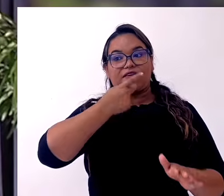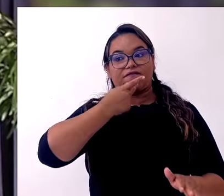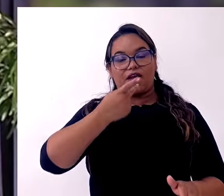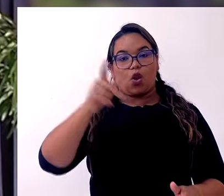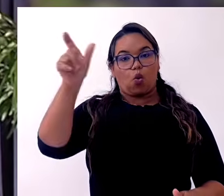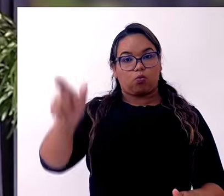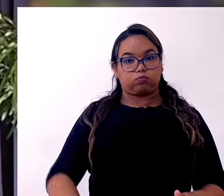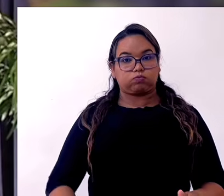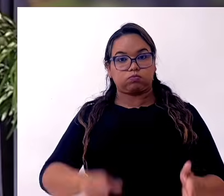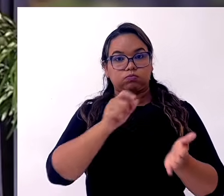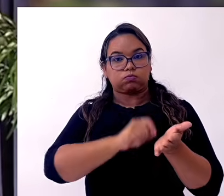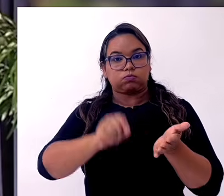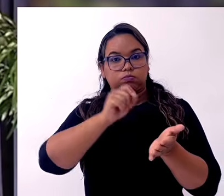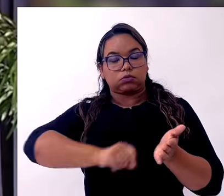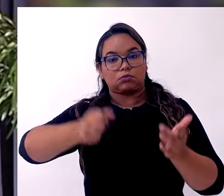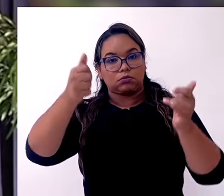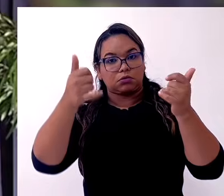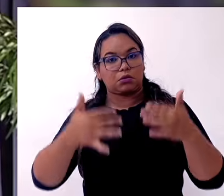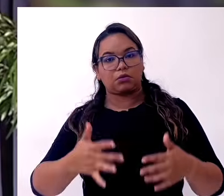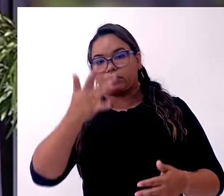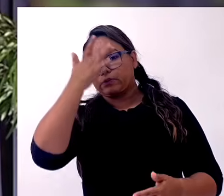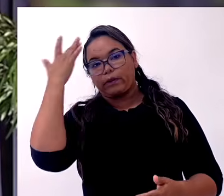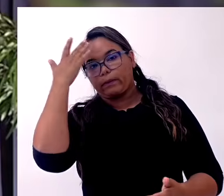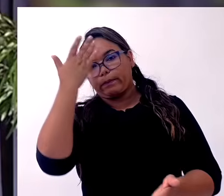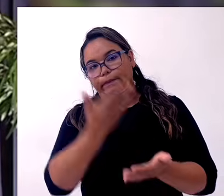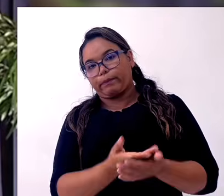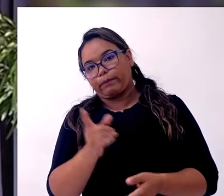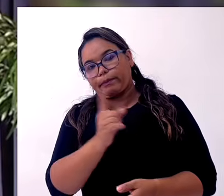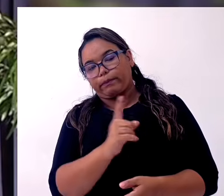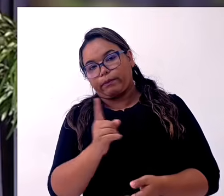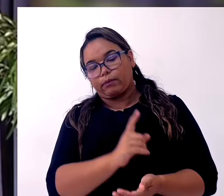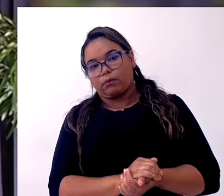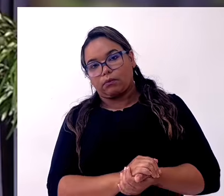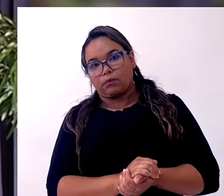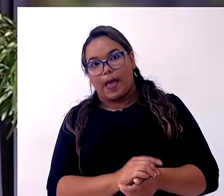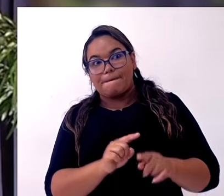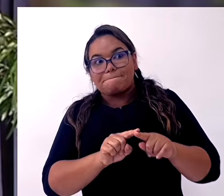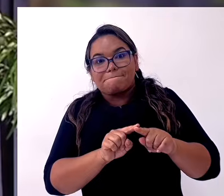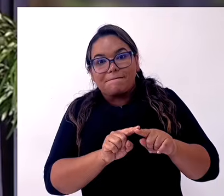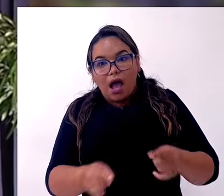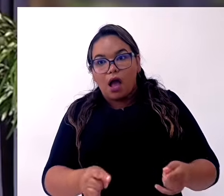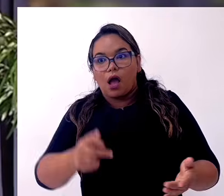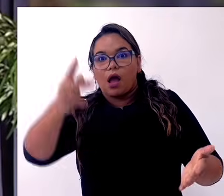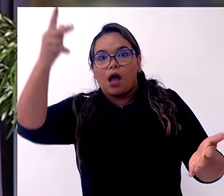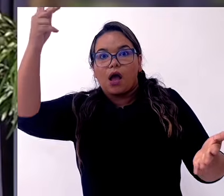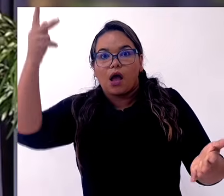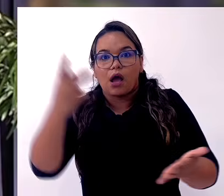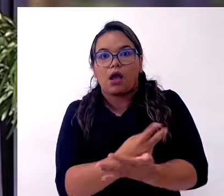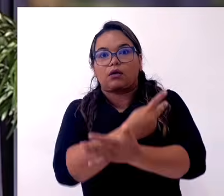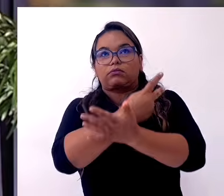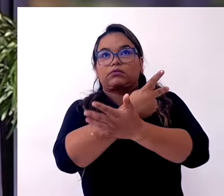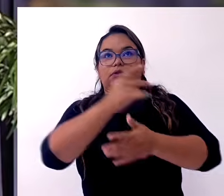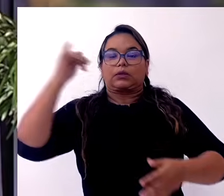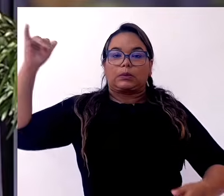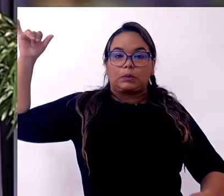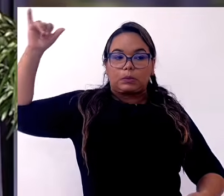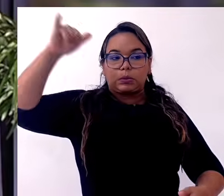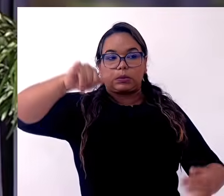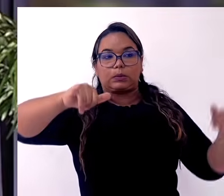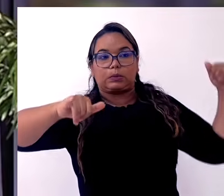então ele escreveu uma carta antes do ataque de 11 de setembro, e ele fez um esboço de alguns eventos que aconteceriam.